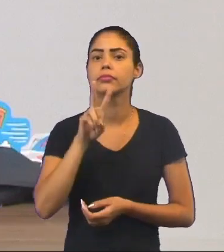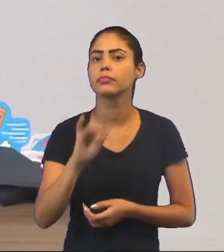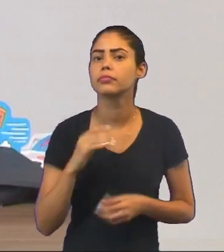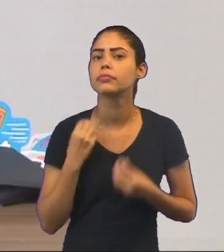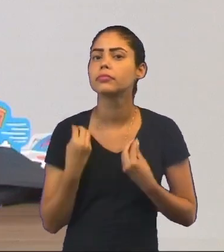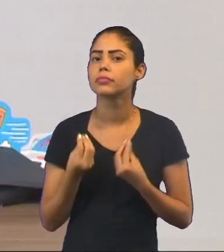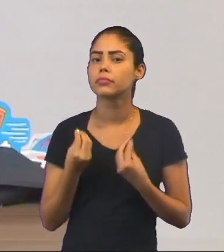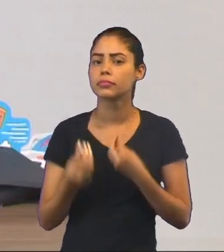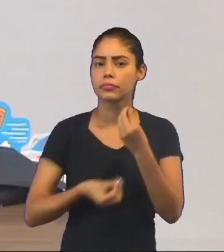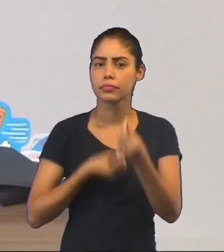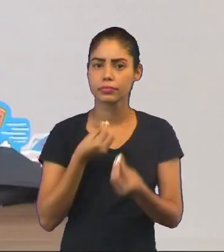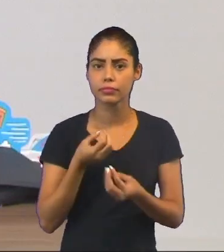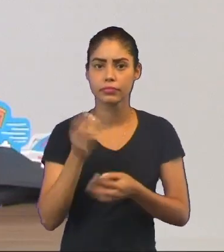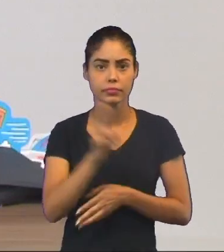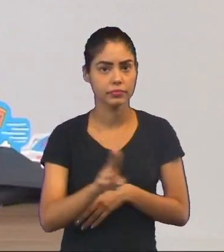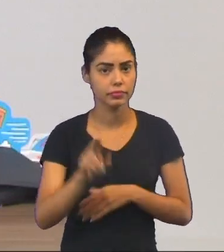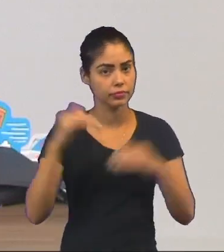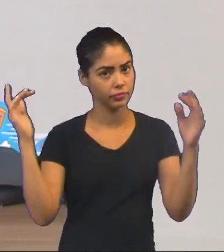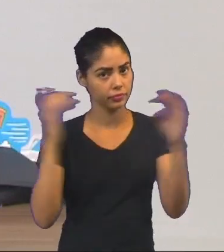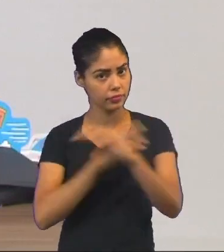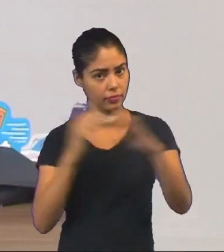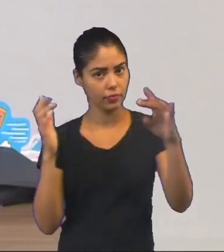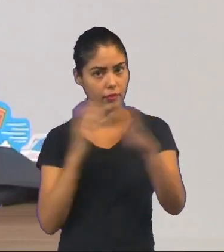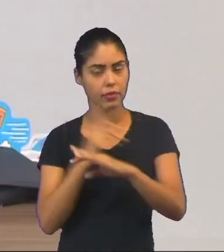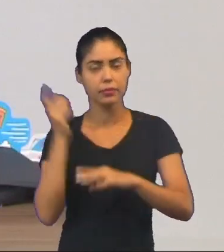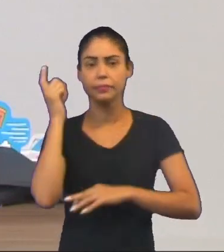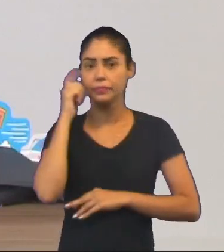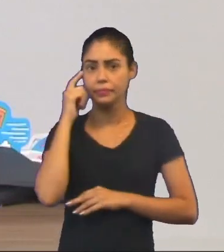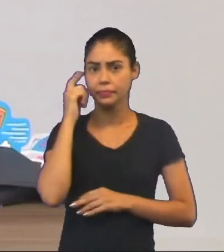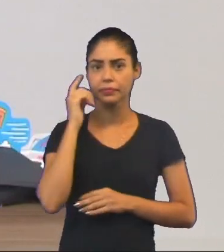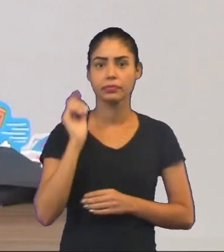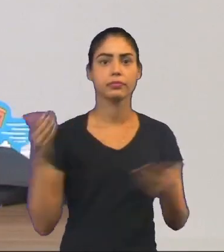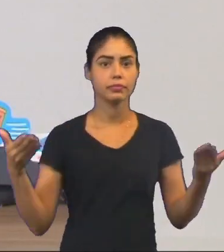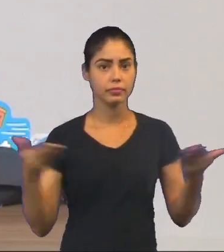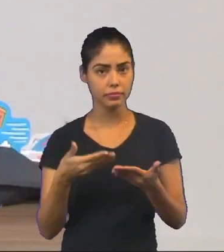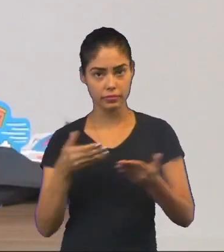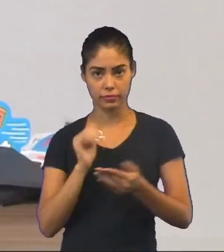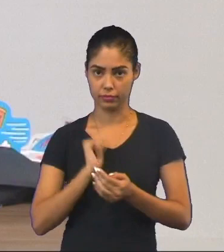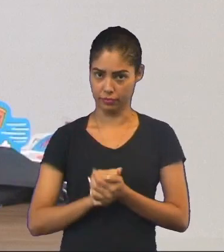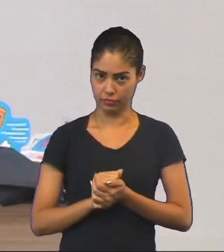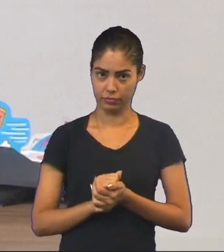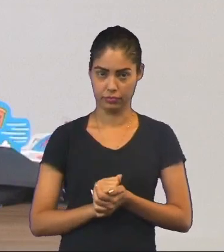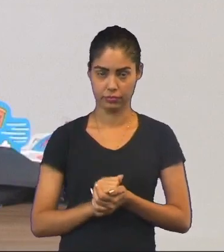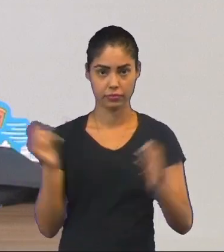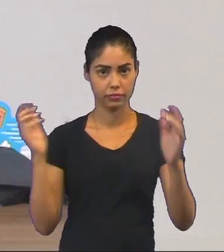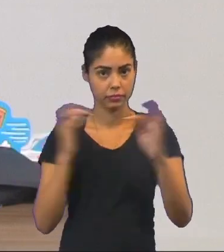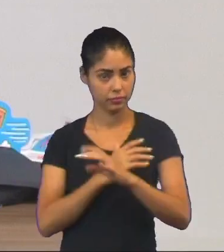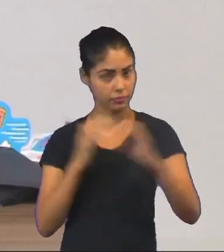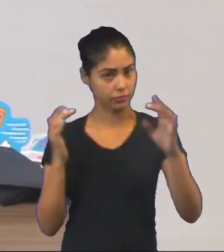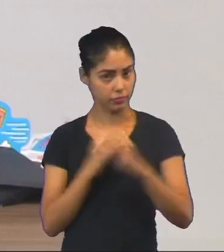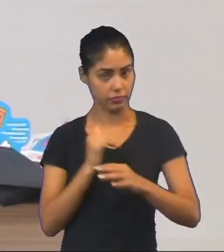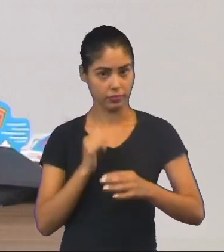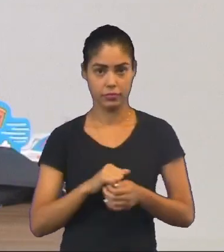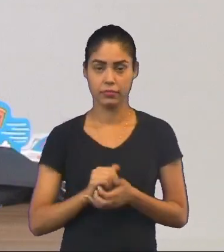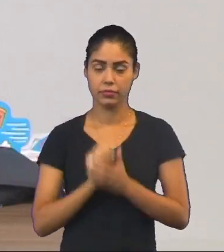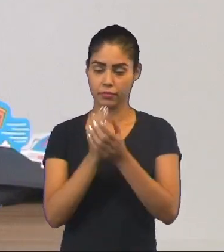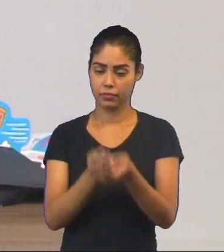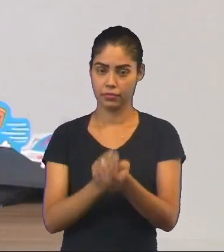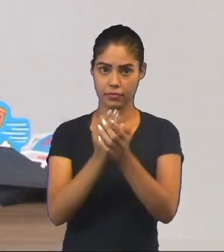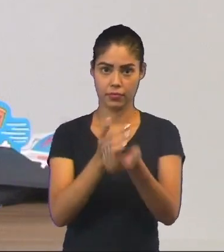quê? Qual meio de transporte você utiliza? Vamos pensar agora um pouquinho mais sobre os meios de transportes